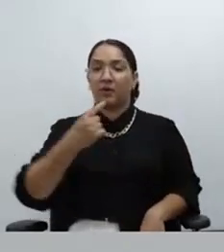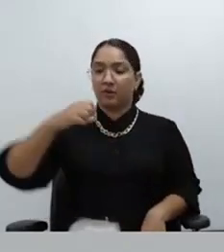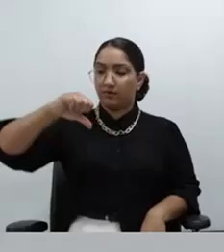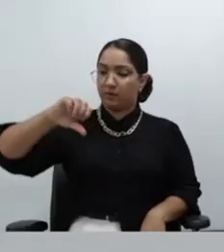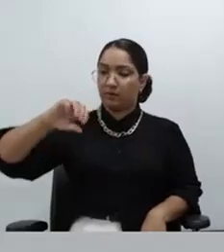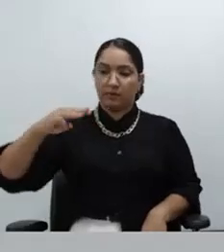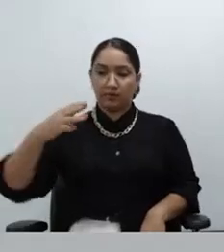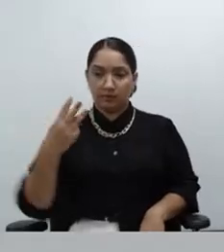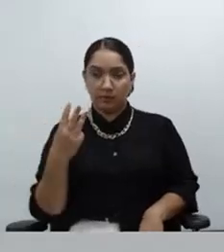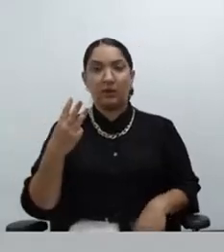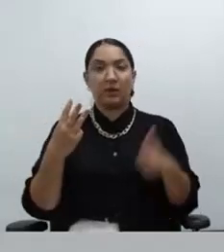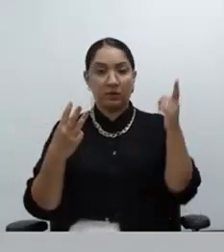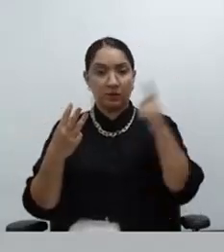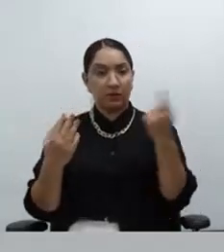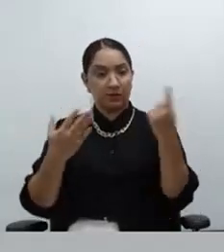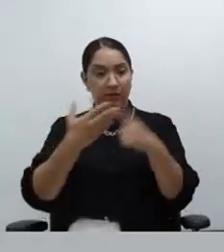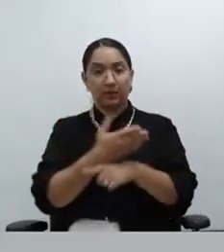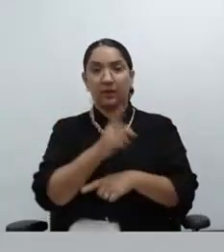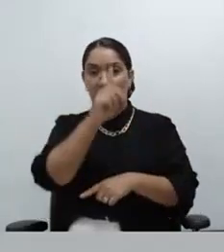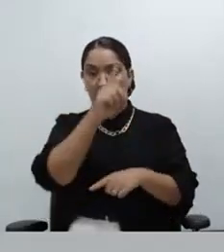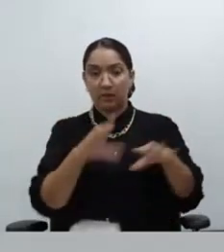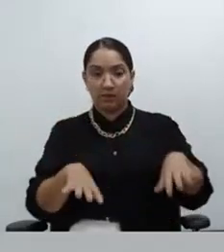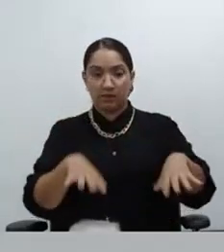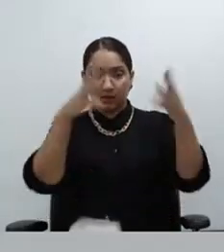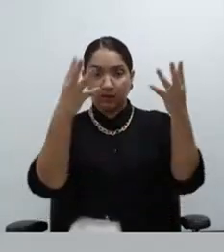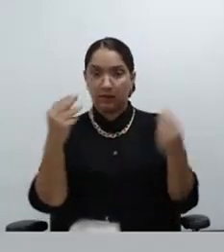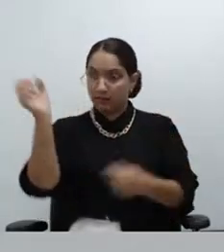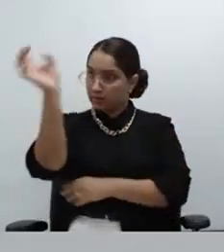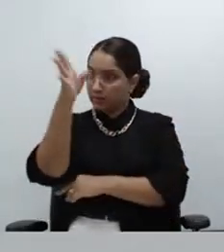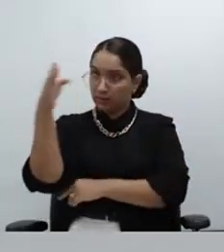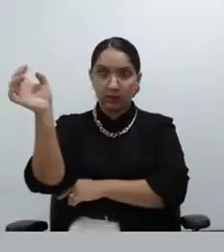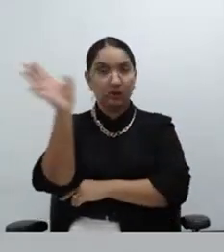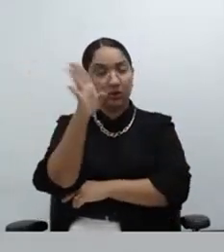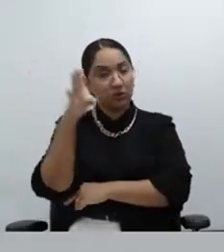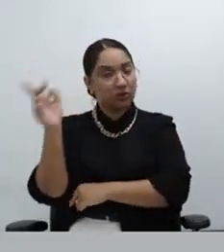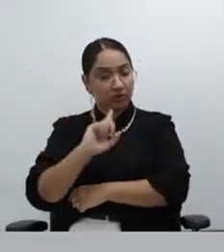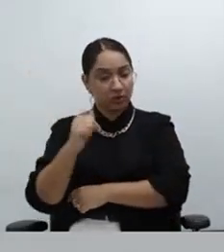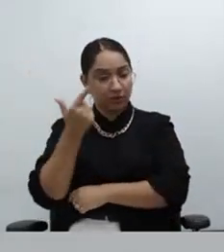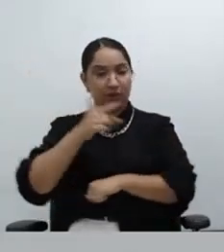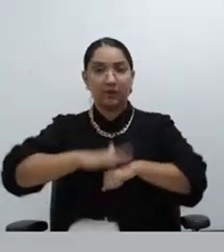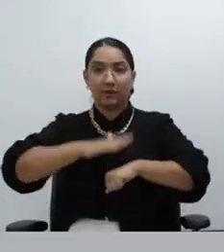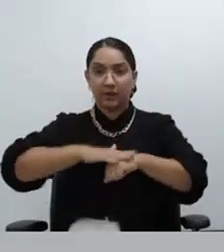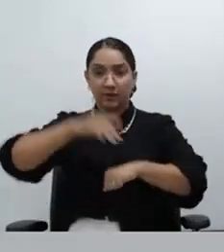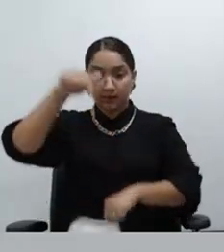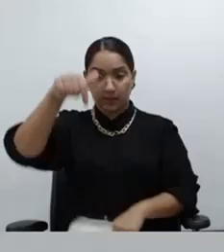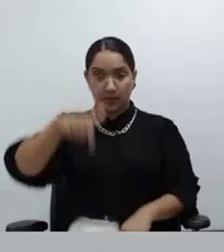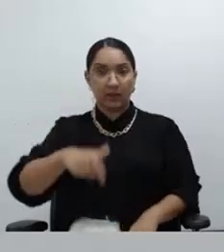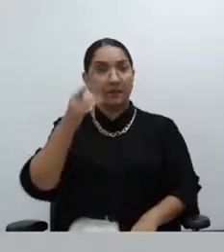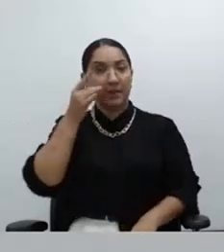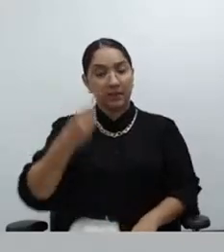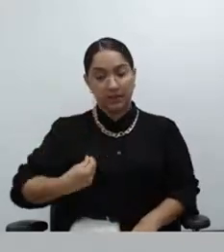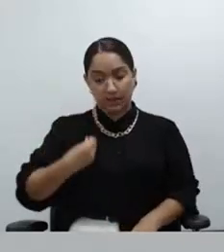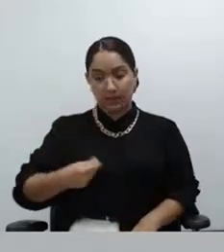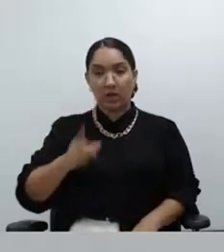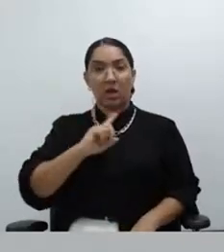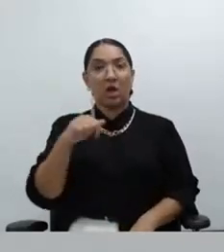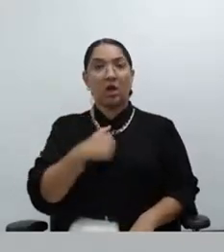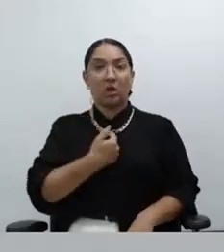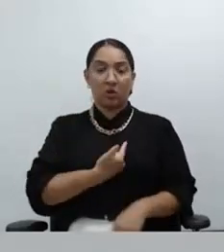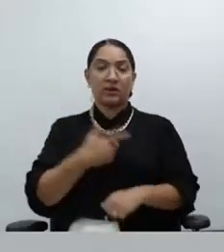dos Bandeirantes. Ontem nós realizamos, excelências, aqui na Boa Vista 200, a nossa reunião mensal